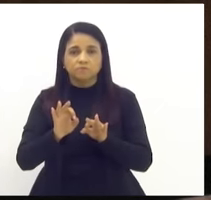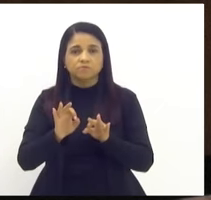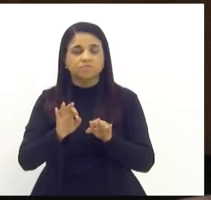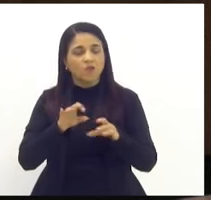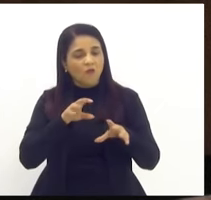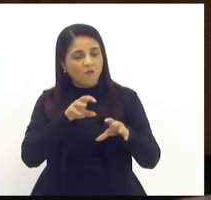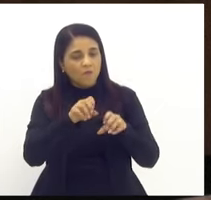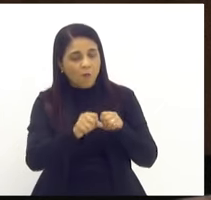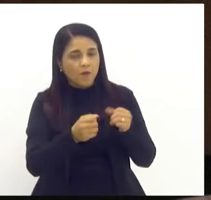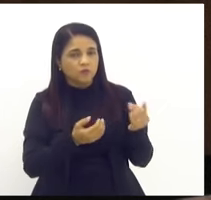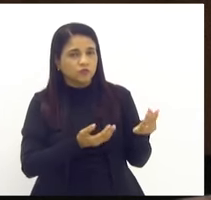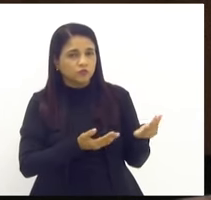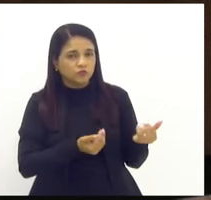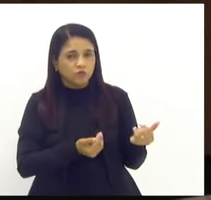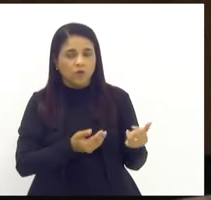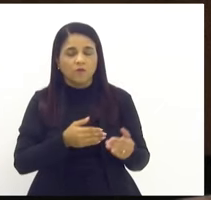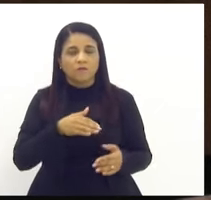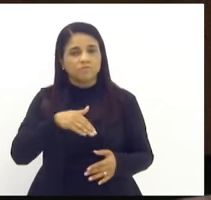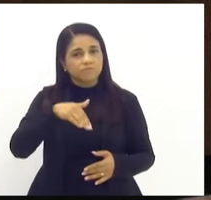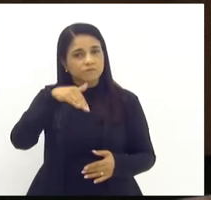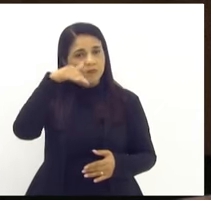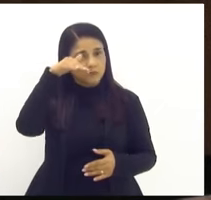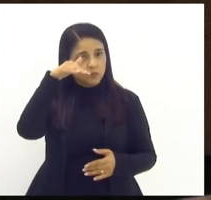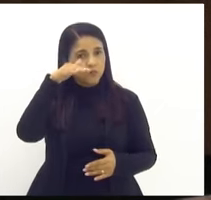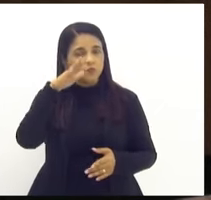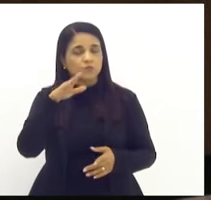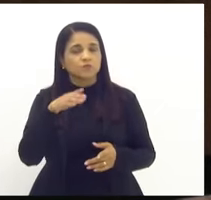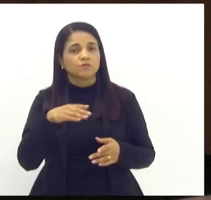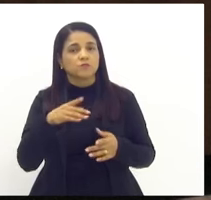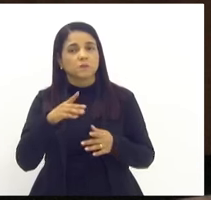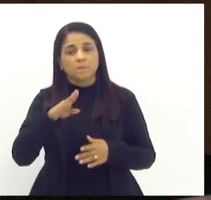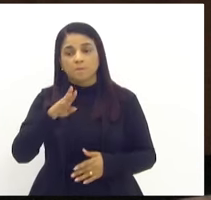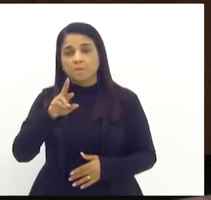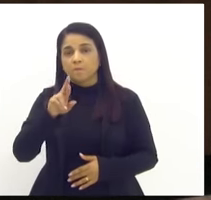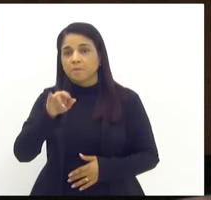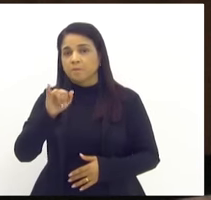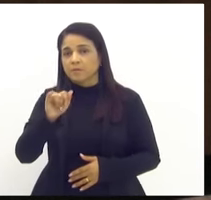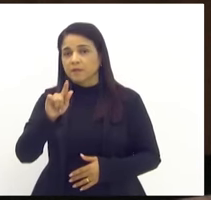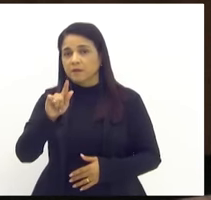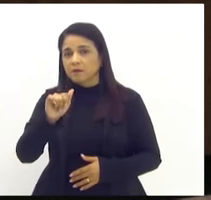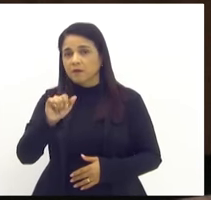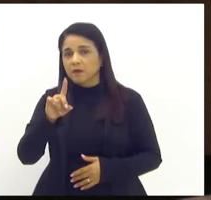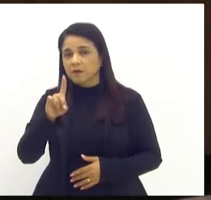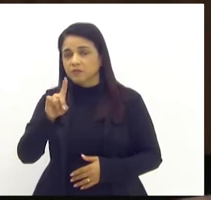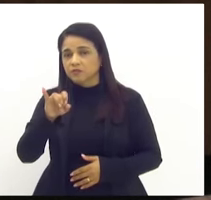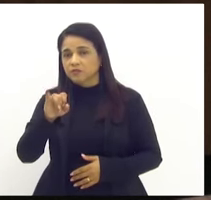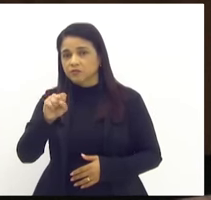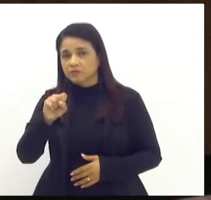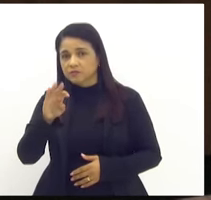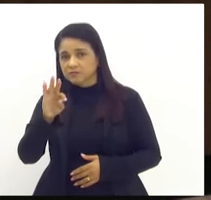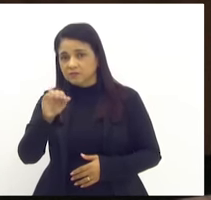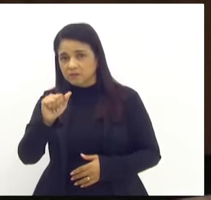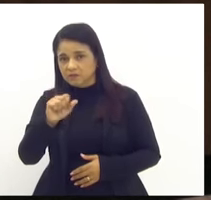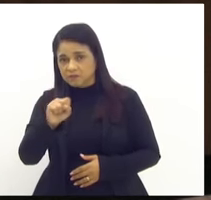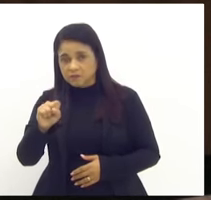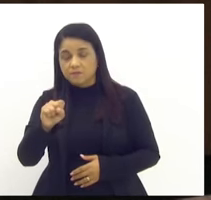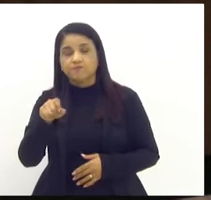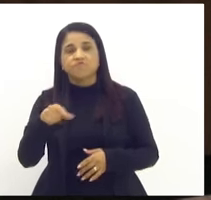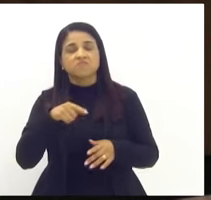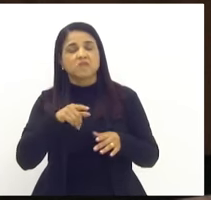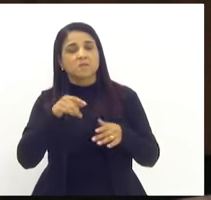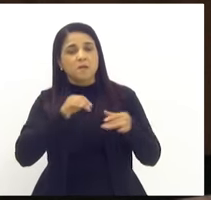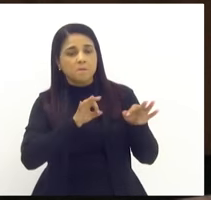adolescentes jovens e adultos como brigadistas e brigadianos paraas atividades de preparação